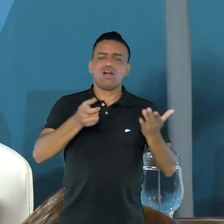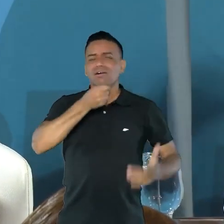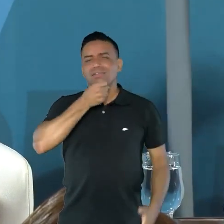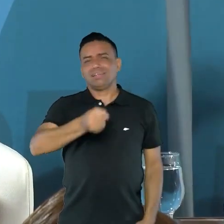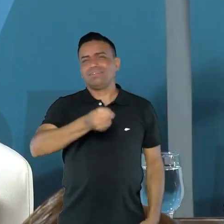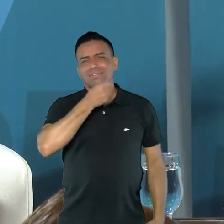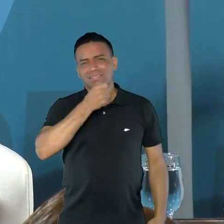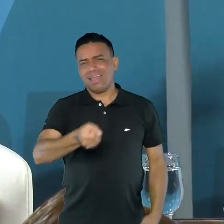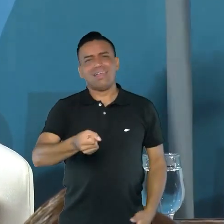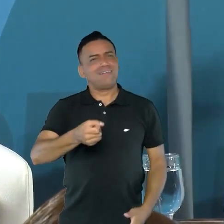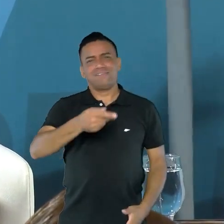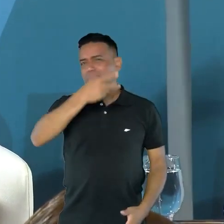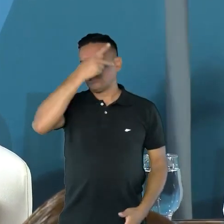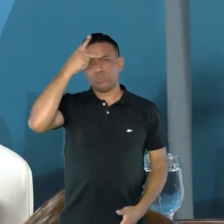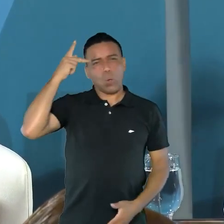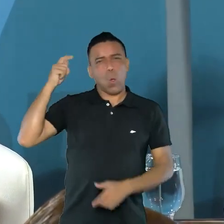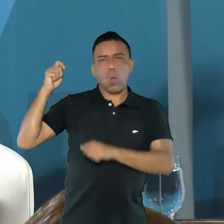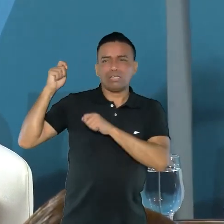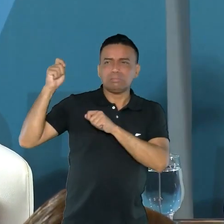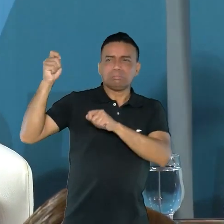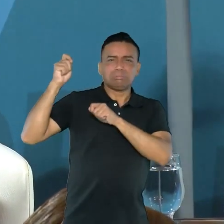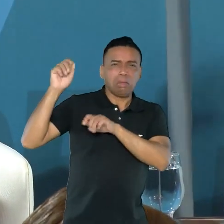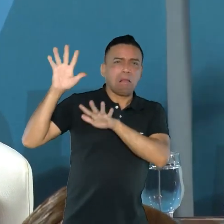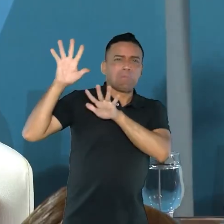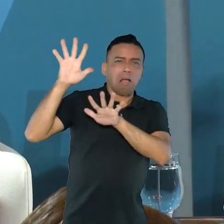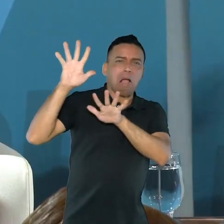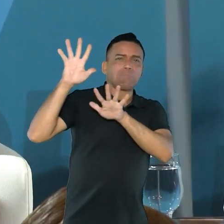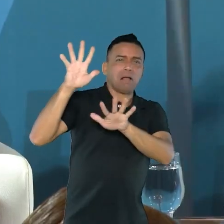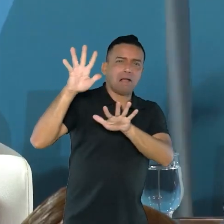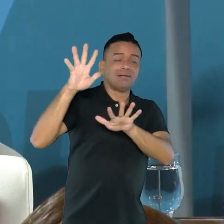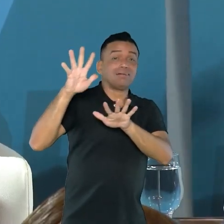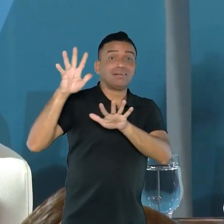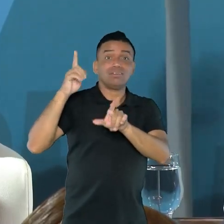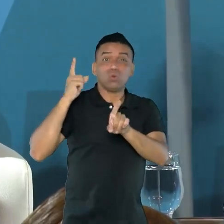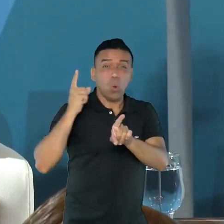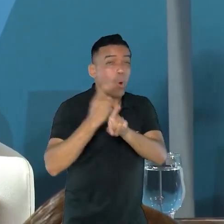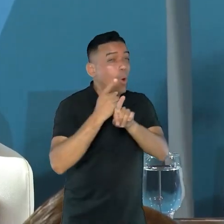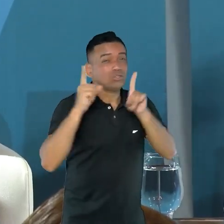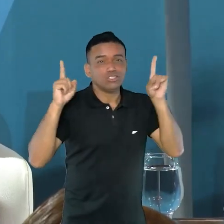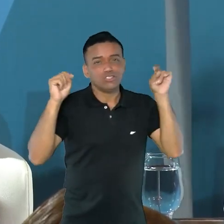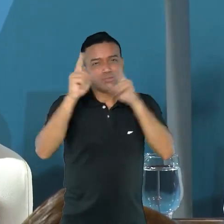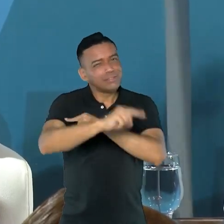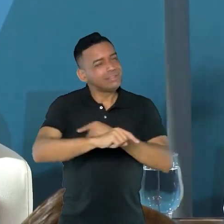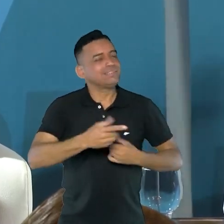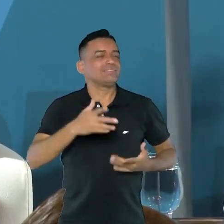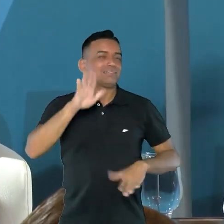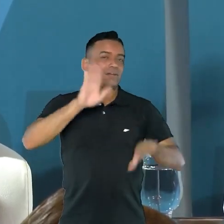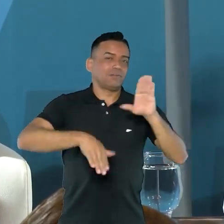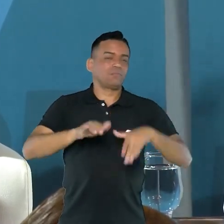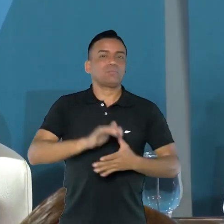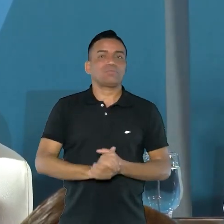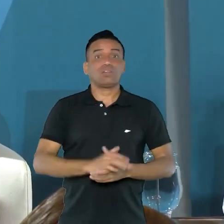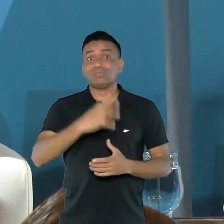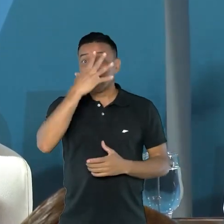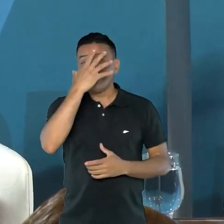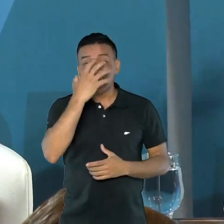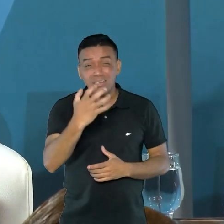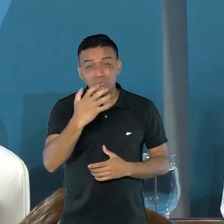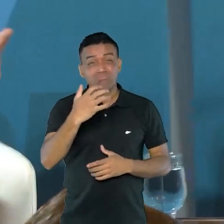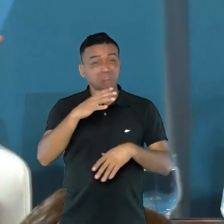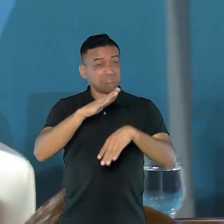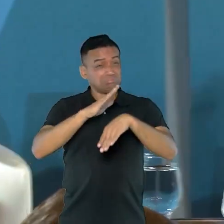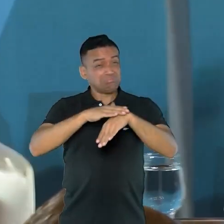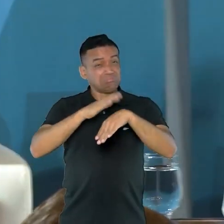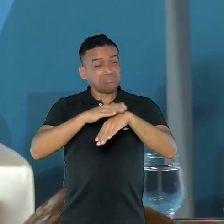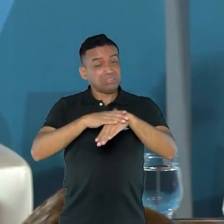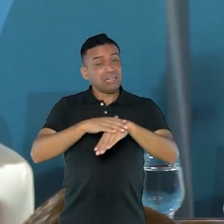e participei de encontros muito duros muitas vezes. Algo que me chama a atenção sobremaneira